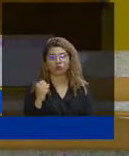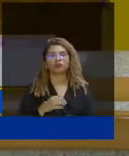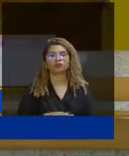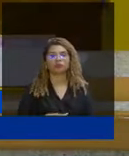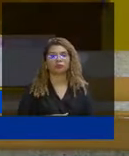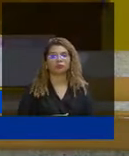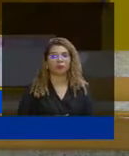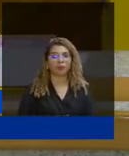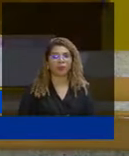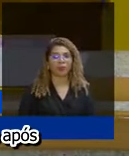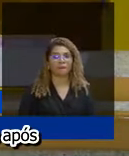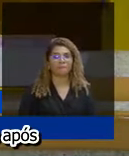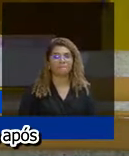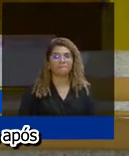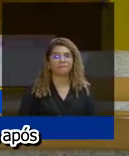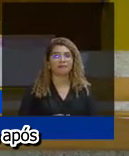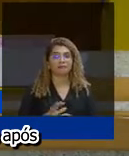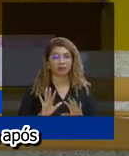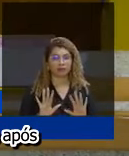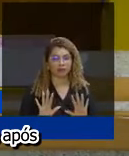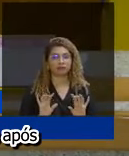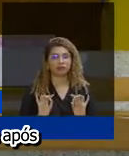nós só